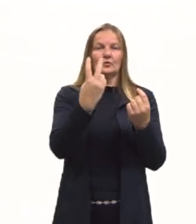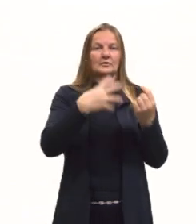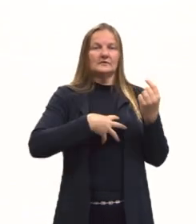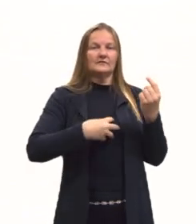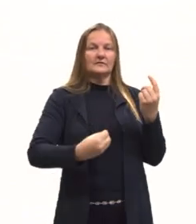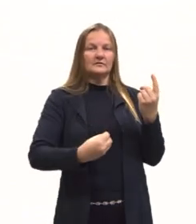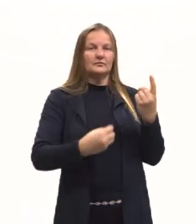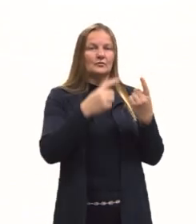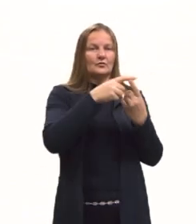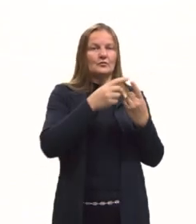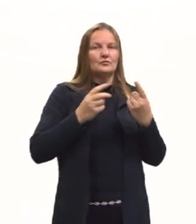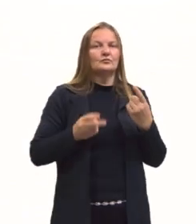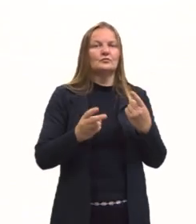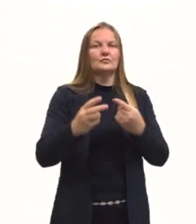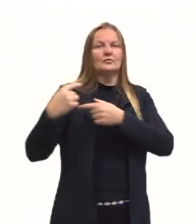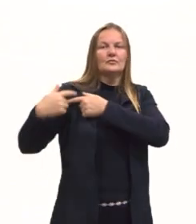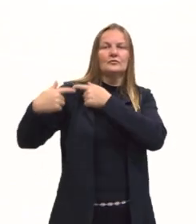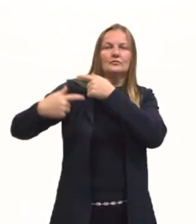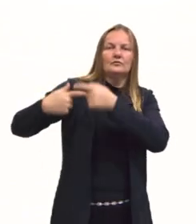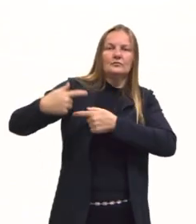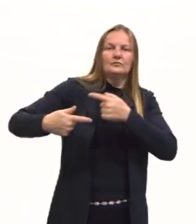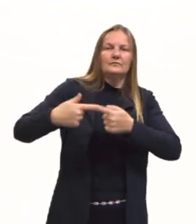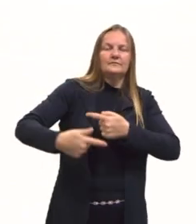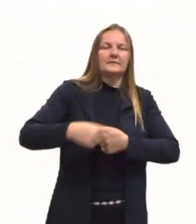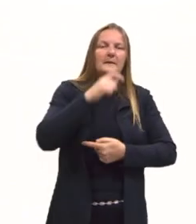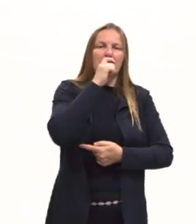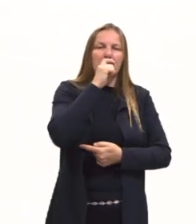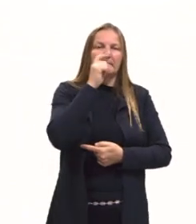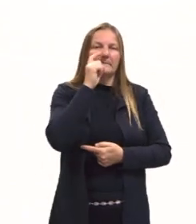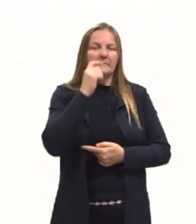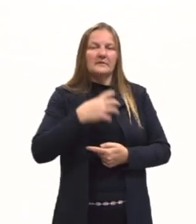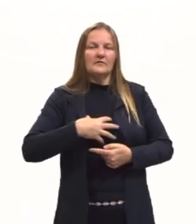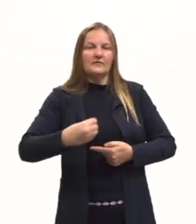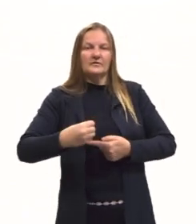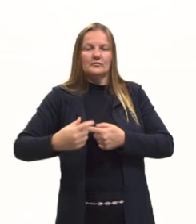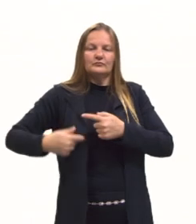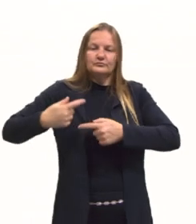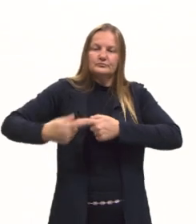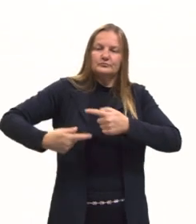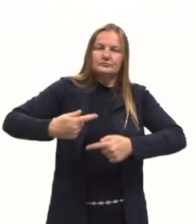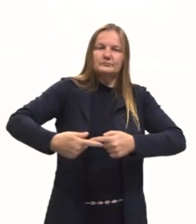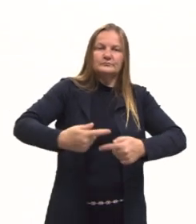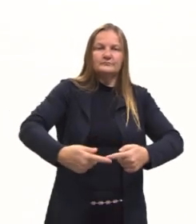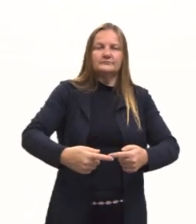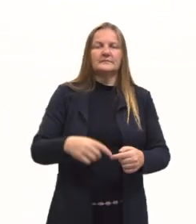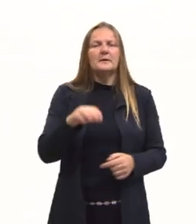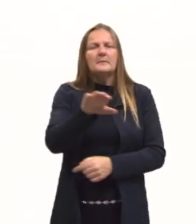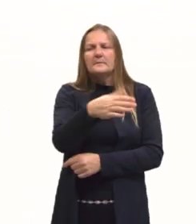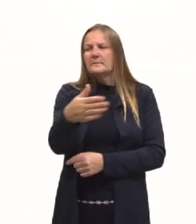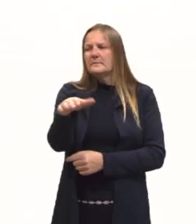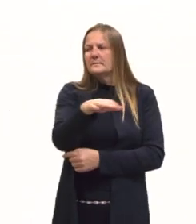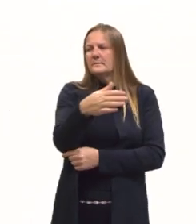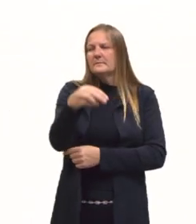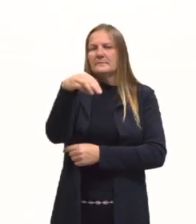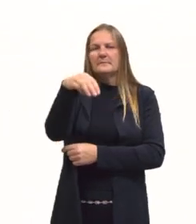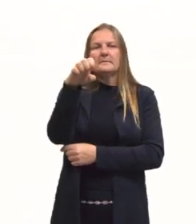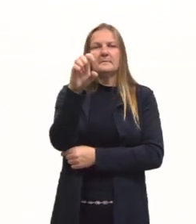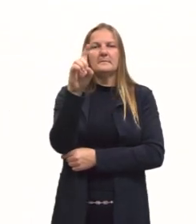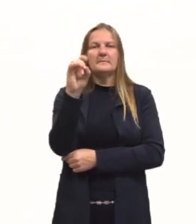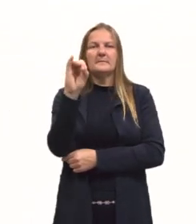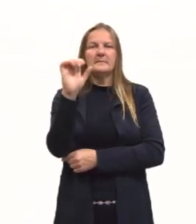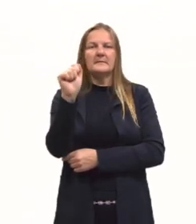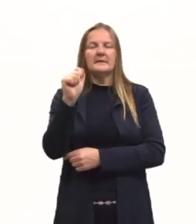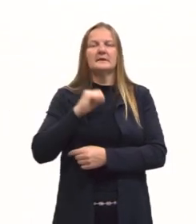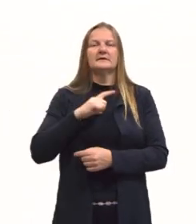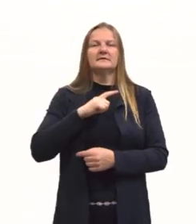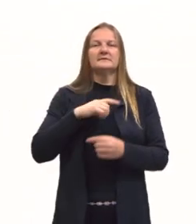para dar continuidade ao pai e outro para dar continuidade ao filho se a gente tiver a média né de um filho por